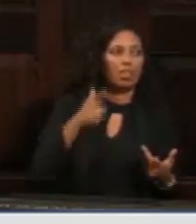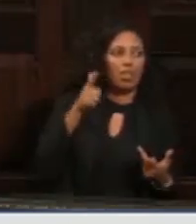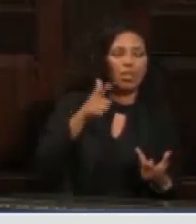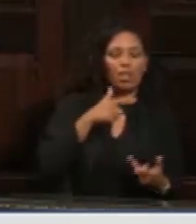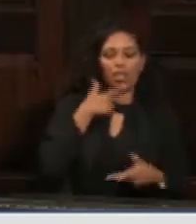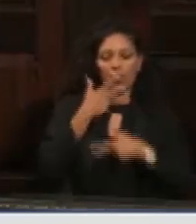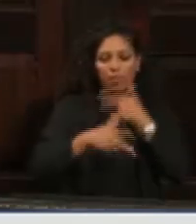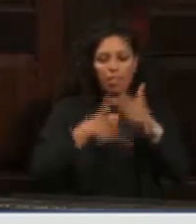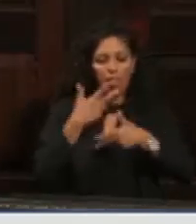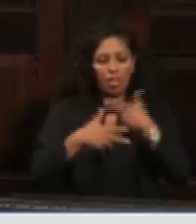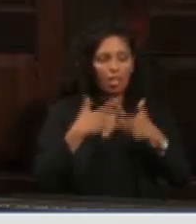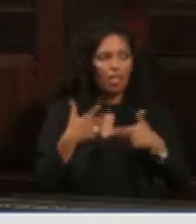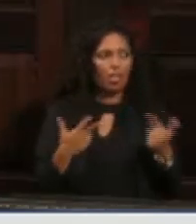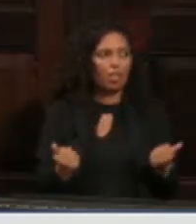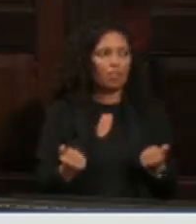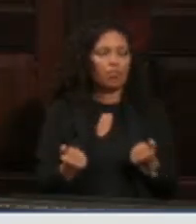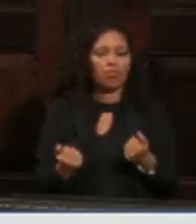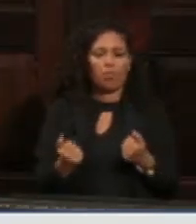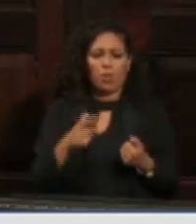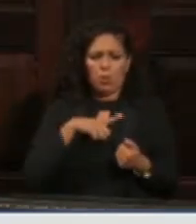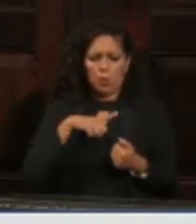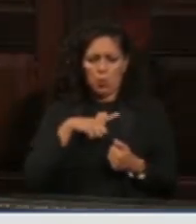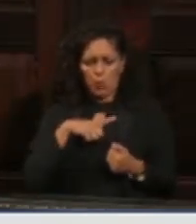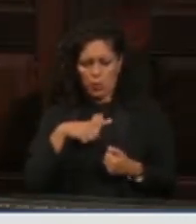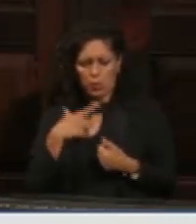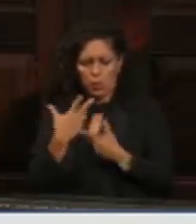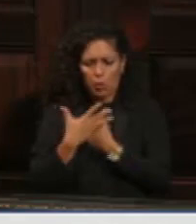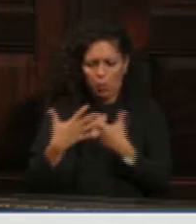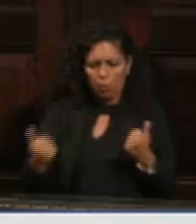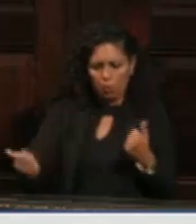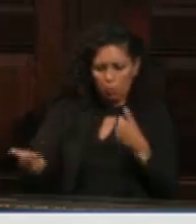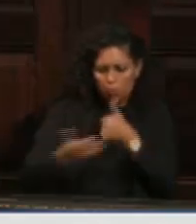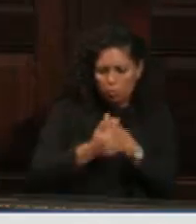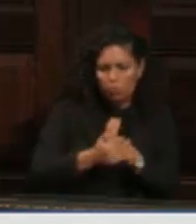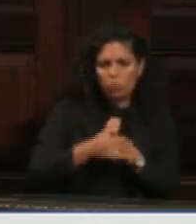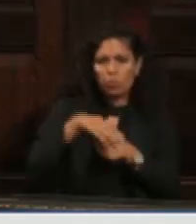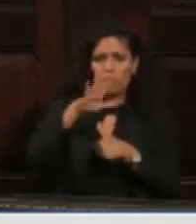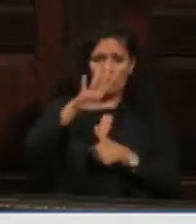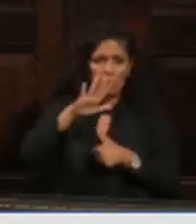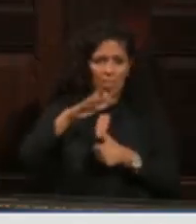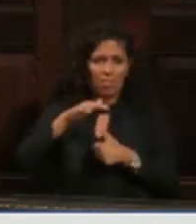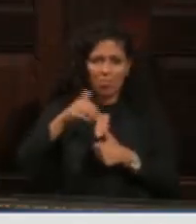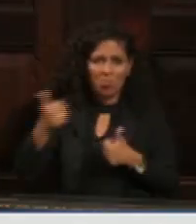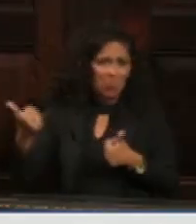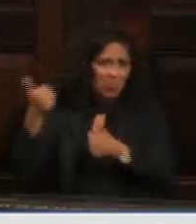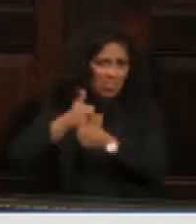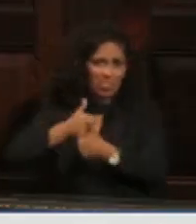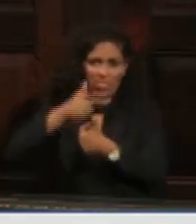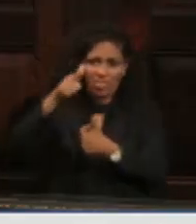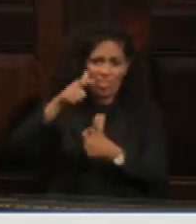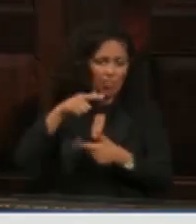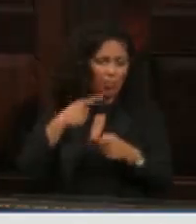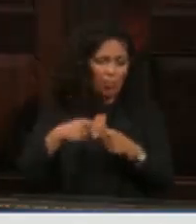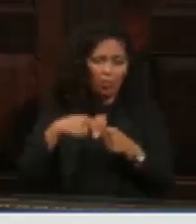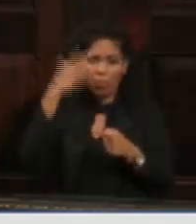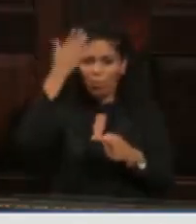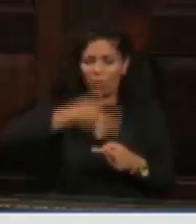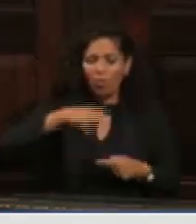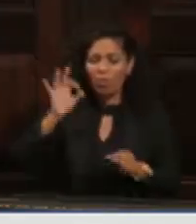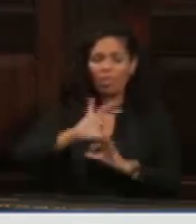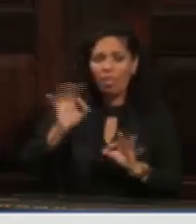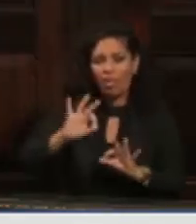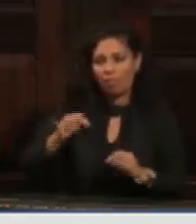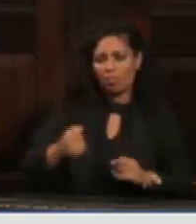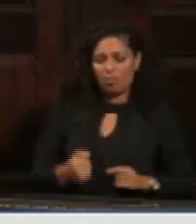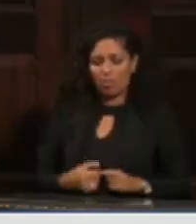jamais comprovada das armas químicas que nunca foram encontradas. Enfim, então, de novo, eu quero aqui dizer que, para não ficar nesse confronto